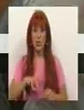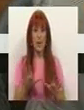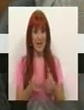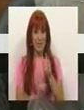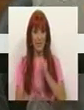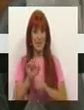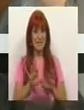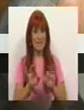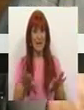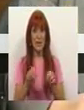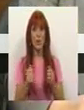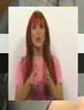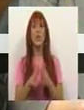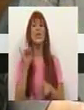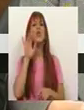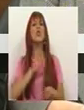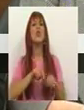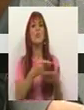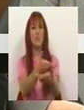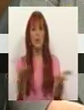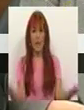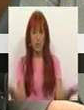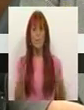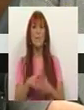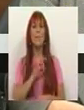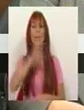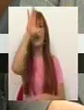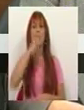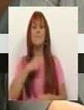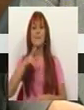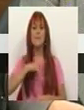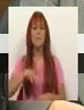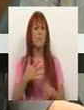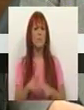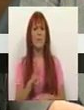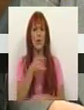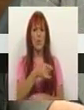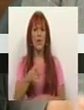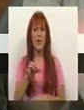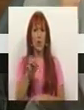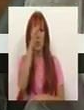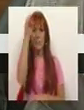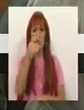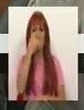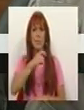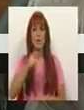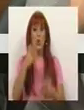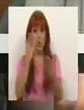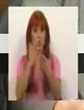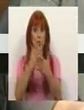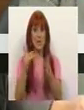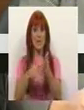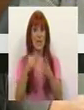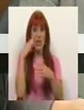à sua equipa, assim como todas as senhoras e os senhores deputados. Senhor Ministro, em Portugal, cerca de 98% da população estudantil